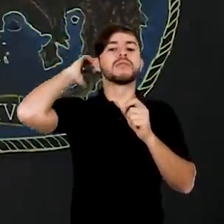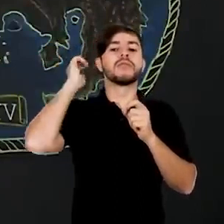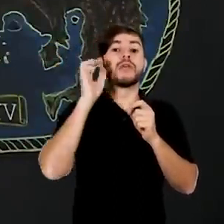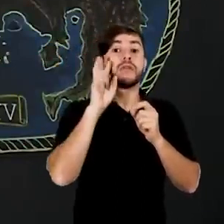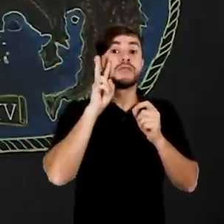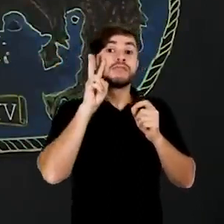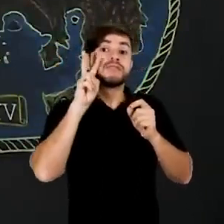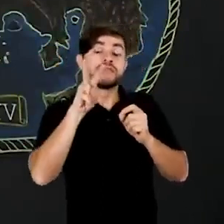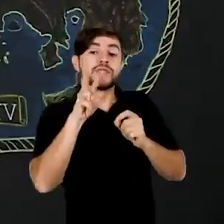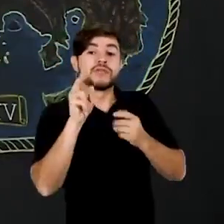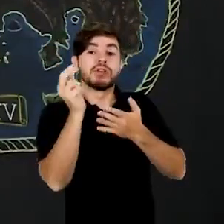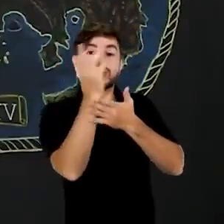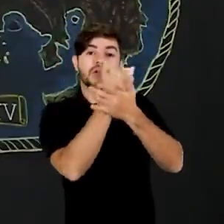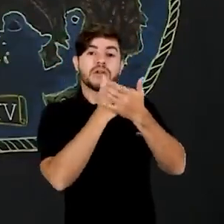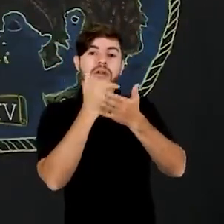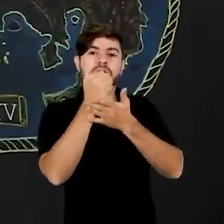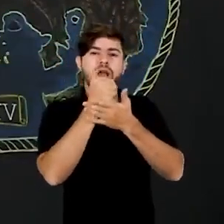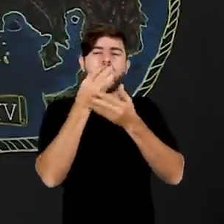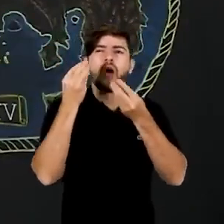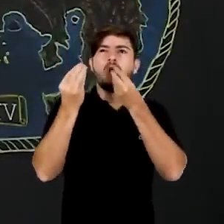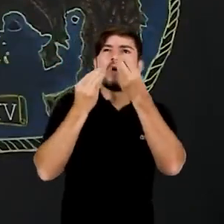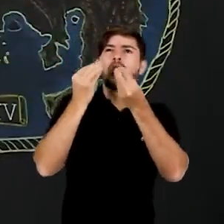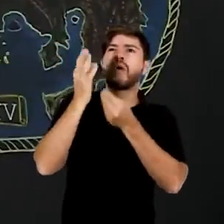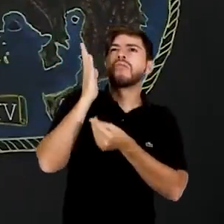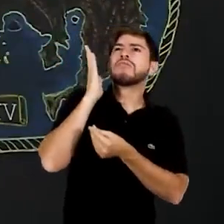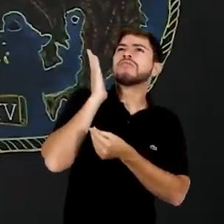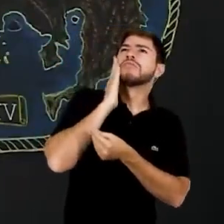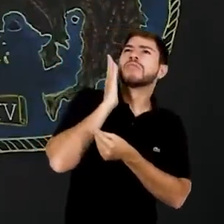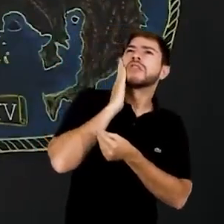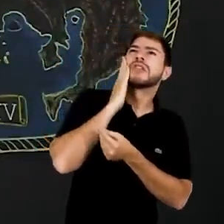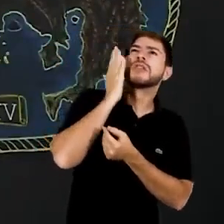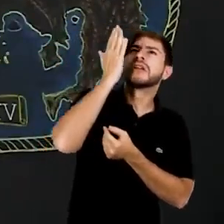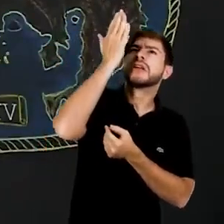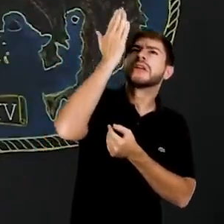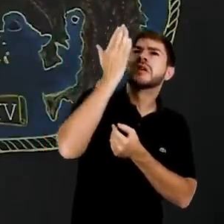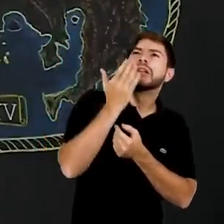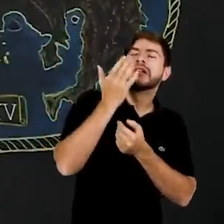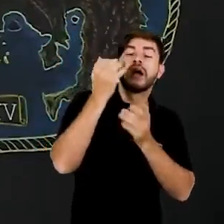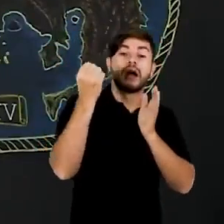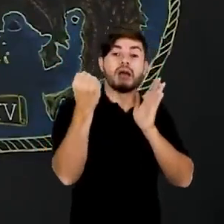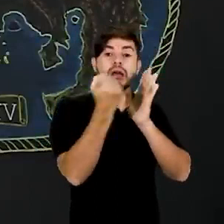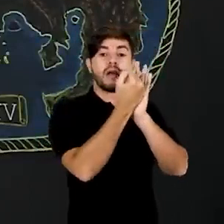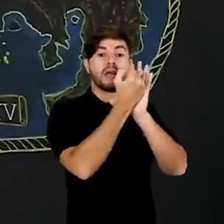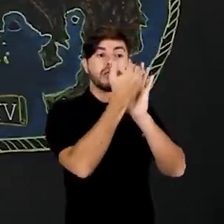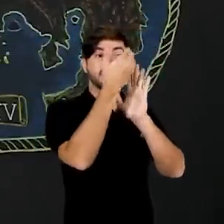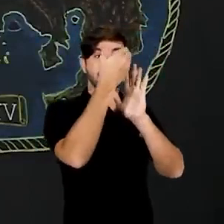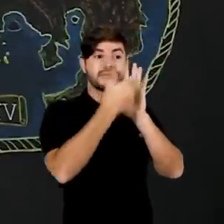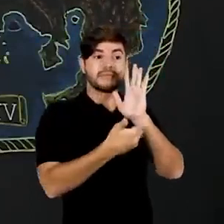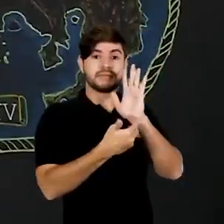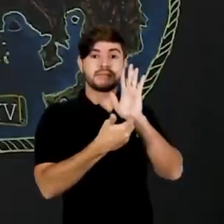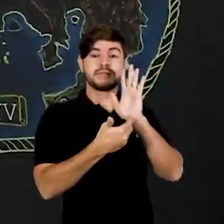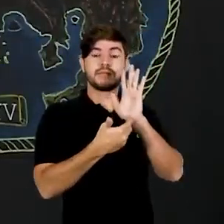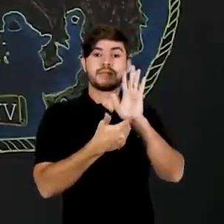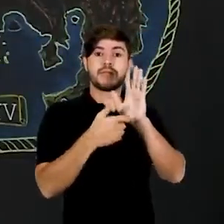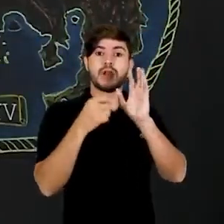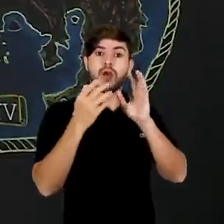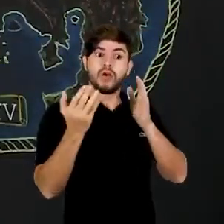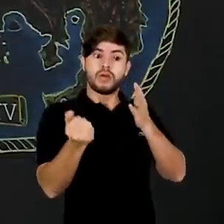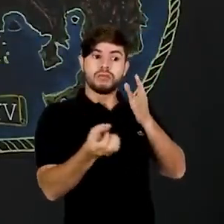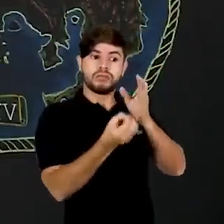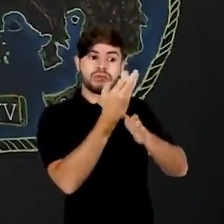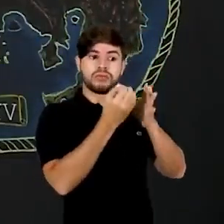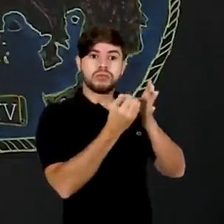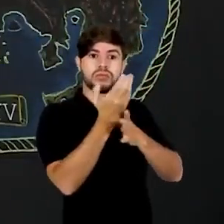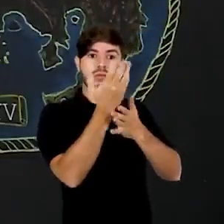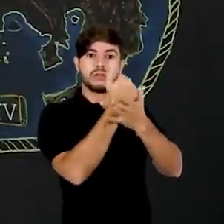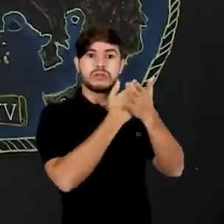como é importante o trabalho de interpretação do historiador a partir dos documentos históricos. A gente está diante de uma reprodução de mapa que